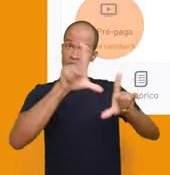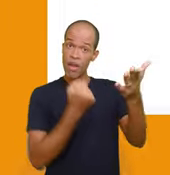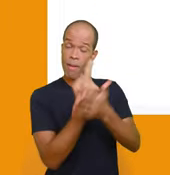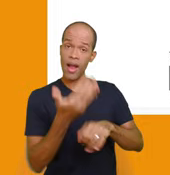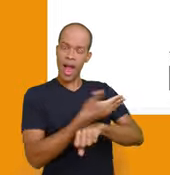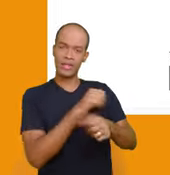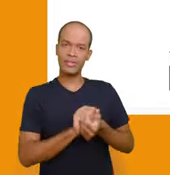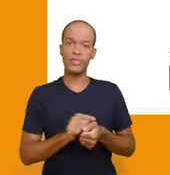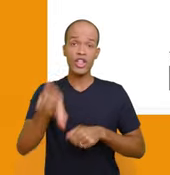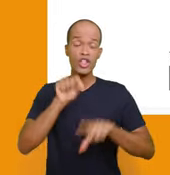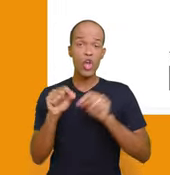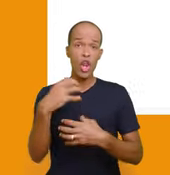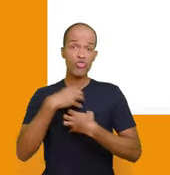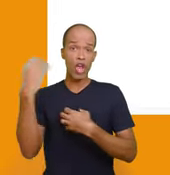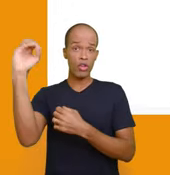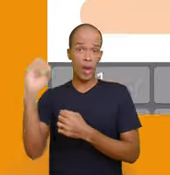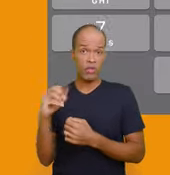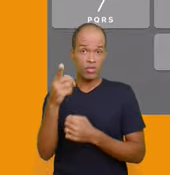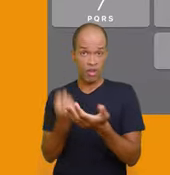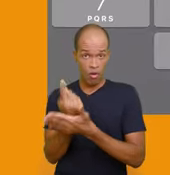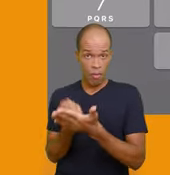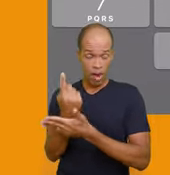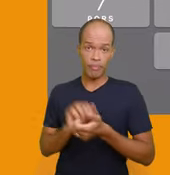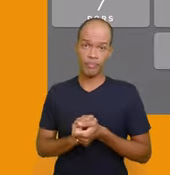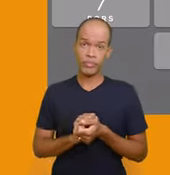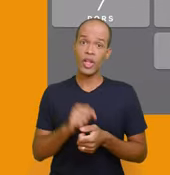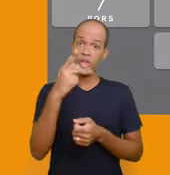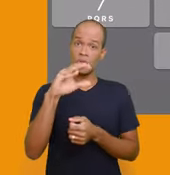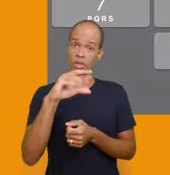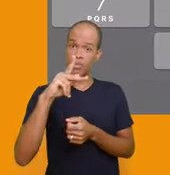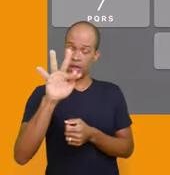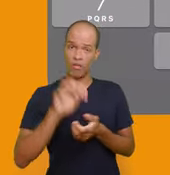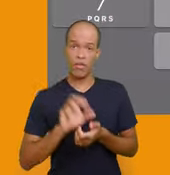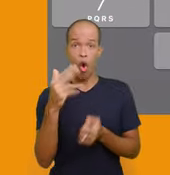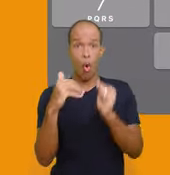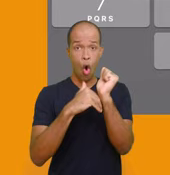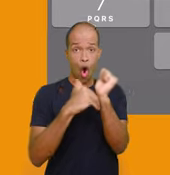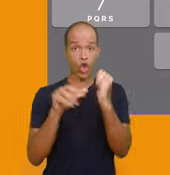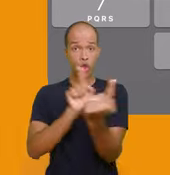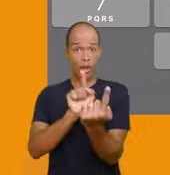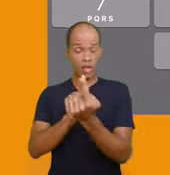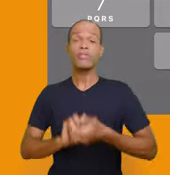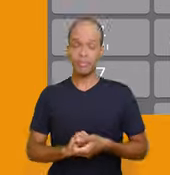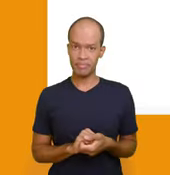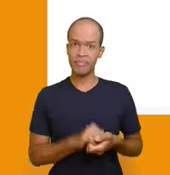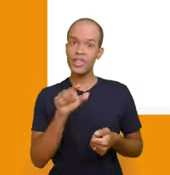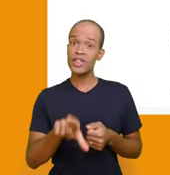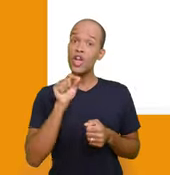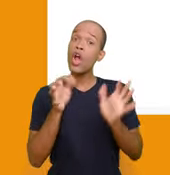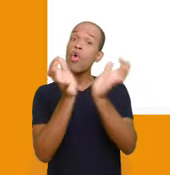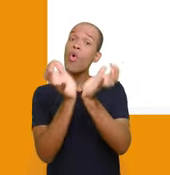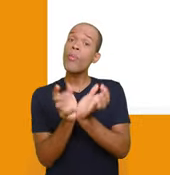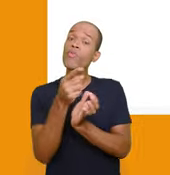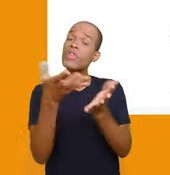pré-paga. Escolha a operadora para a qual você quer fazer a recarga. Digite o CPF ou o código do cliente. Selecione